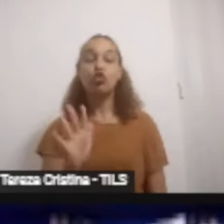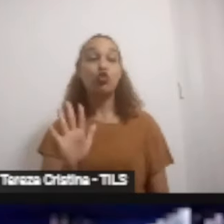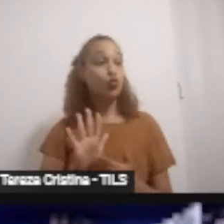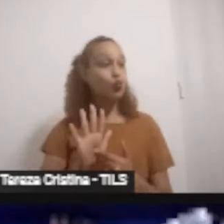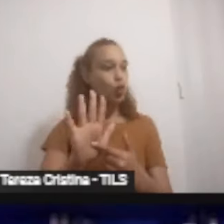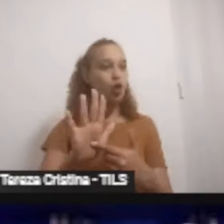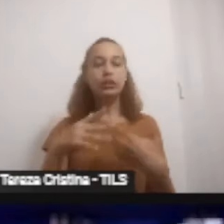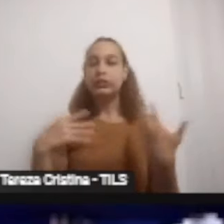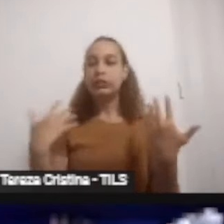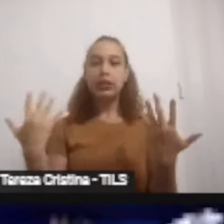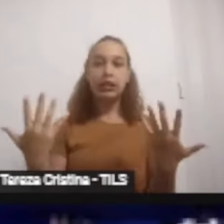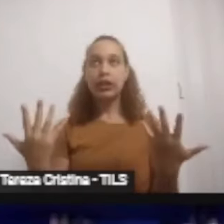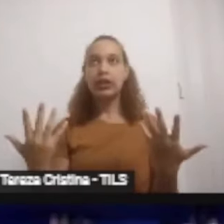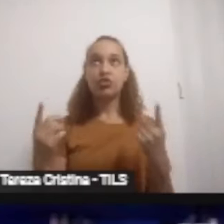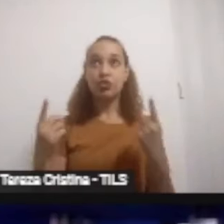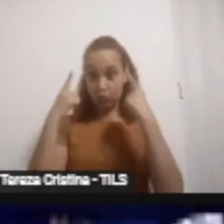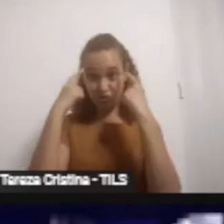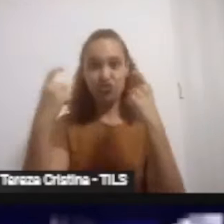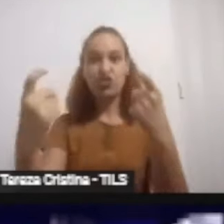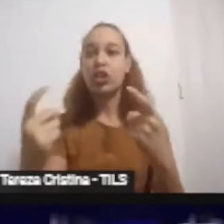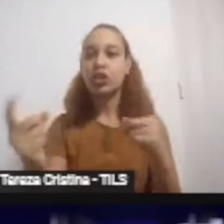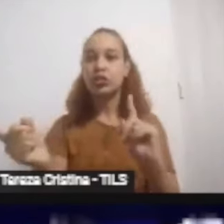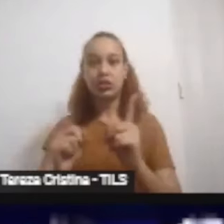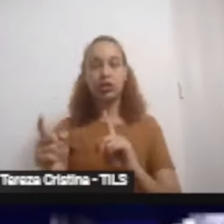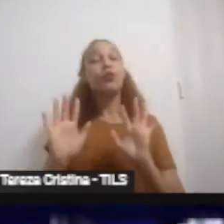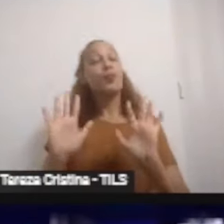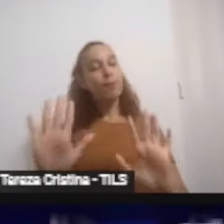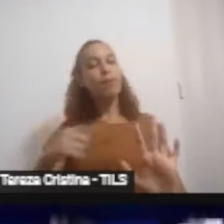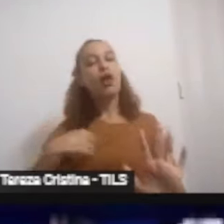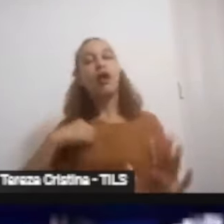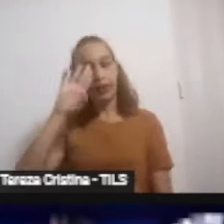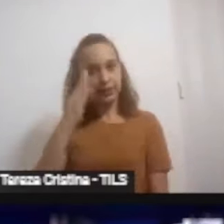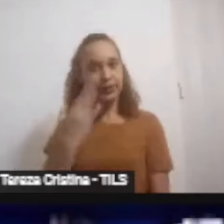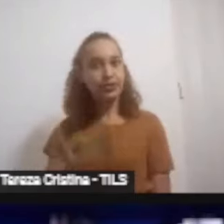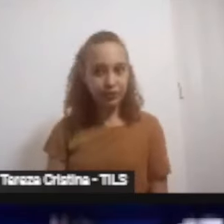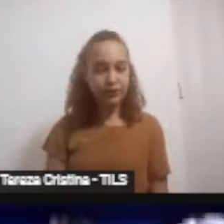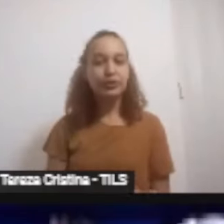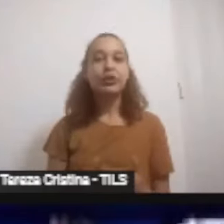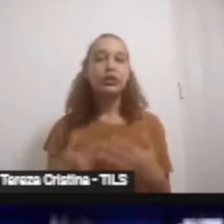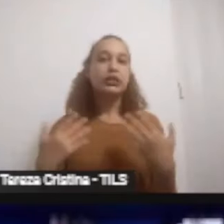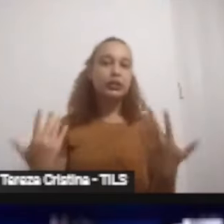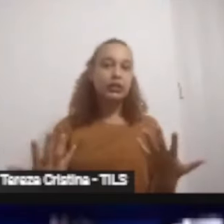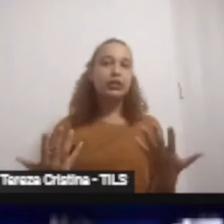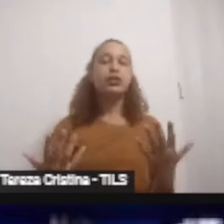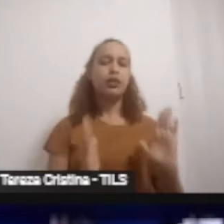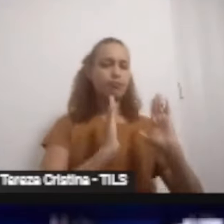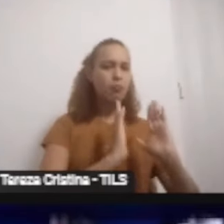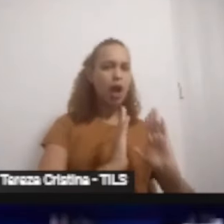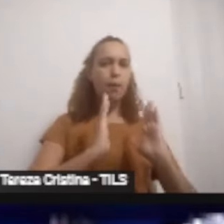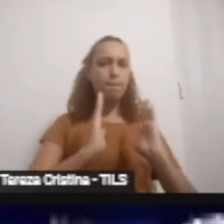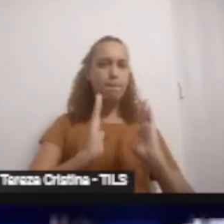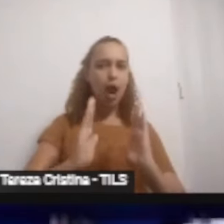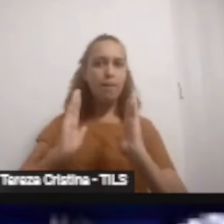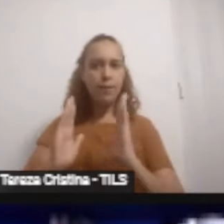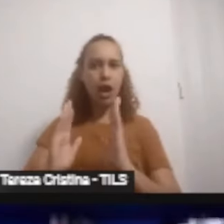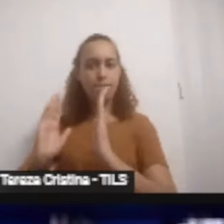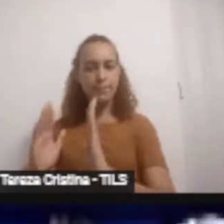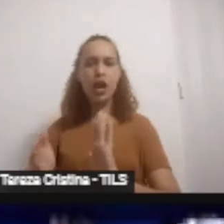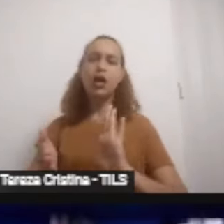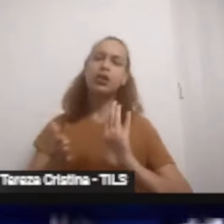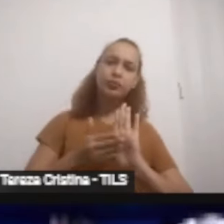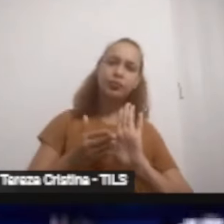situação de violência, mas eu acredito que a partir da composição que a gente propõe ali dos